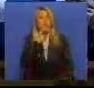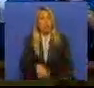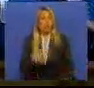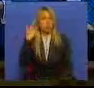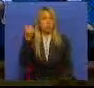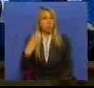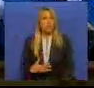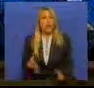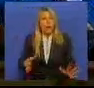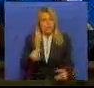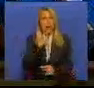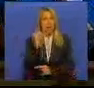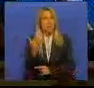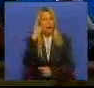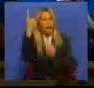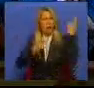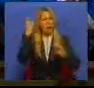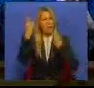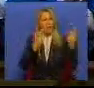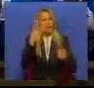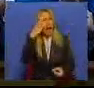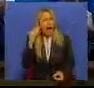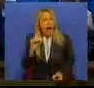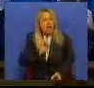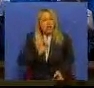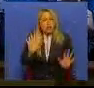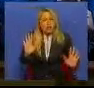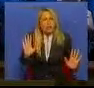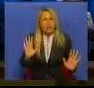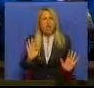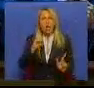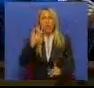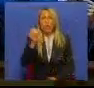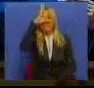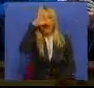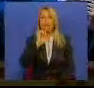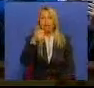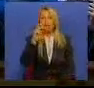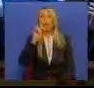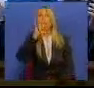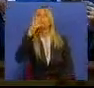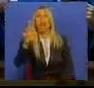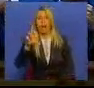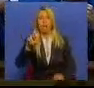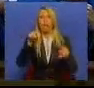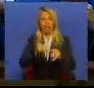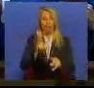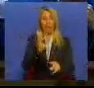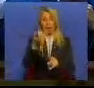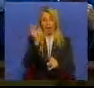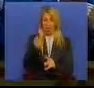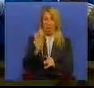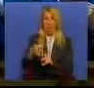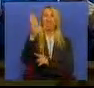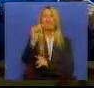refletir, porque presumo que não pensem que o Primeiro-Ministro Blair, que assegurou ao trabalhismo 10 anos de poder no Reino Unido, será